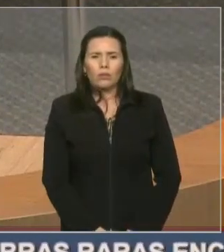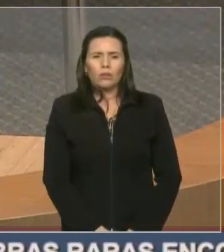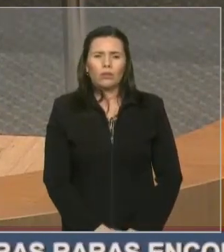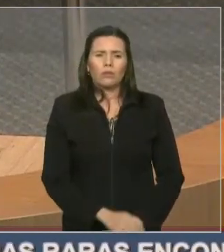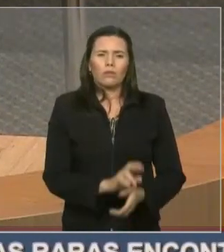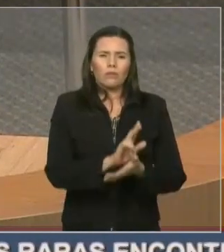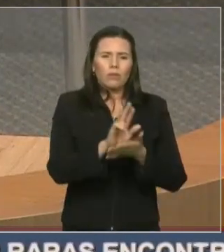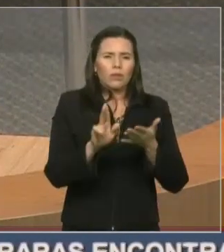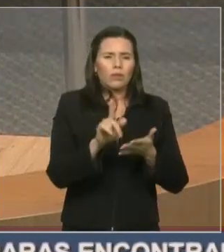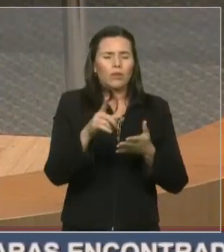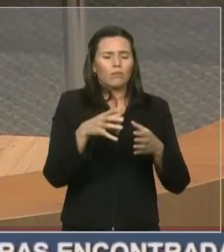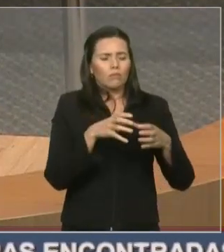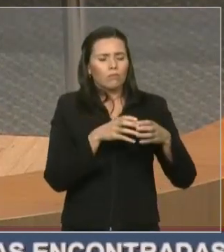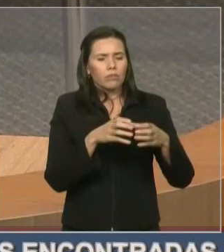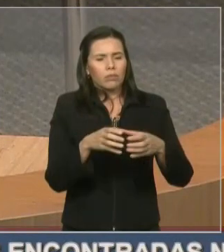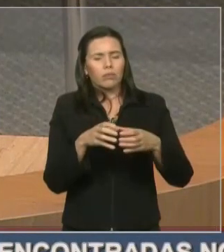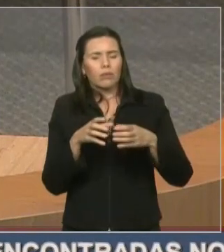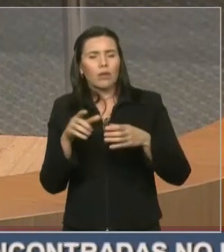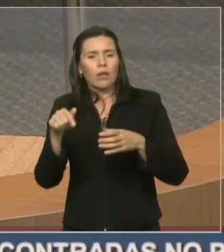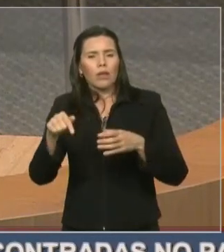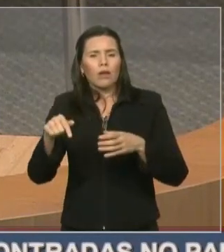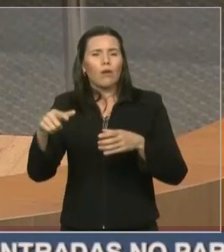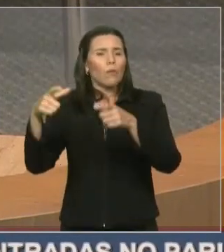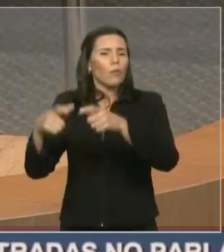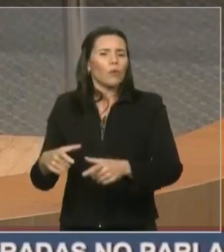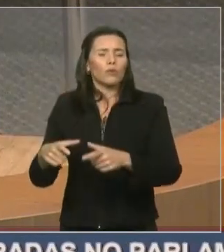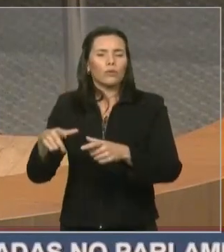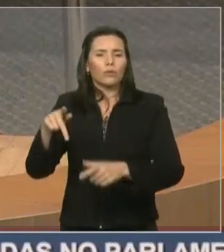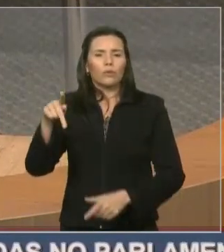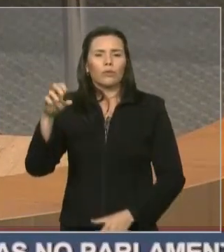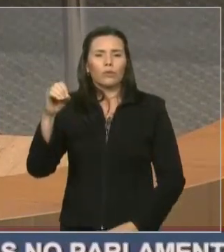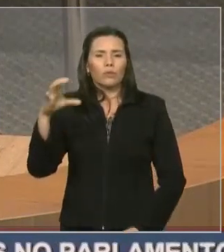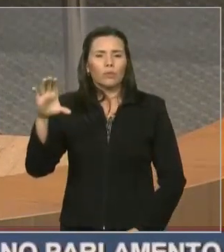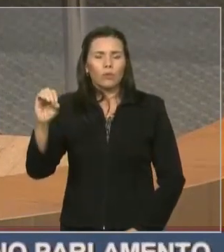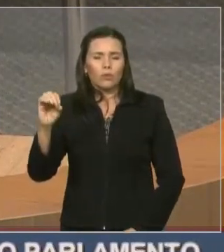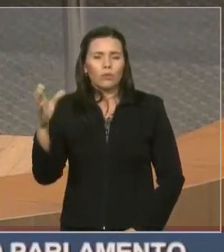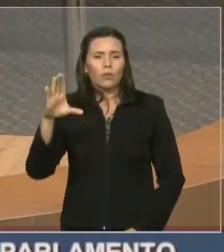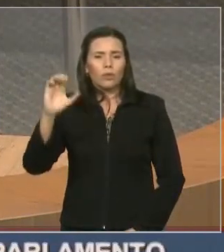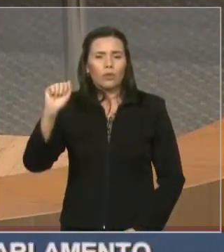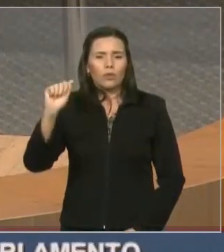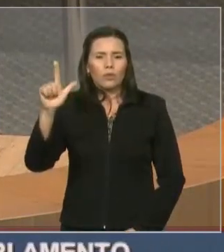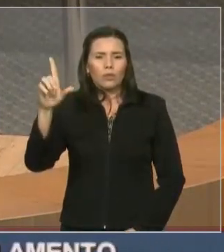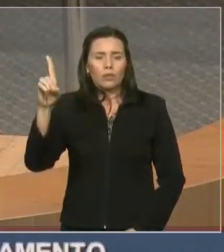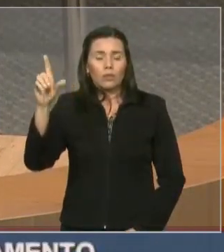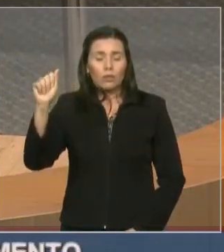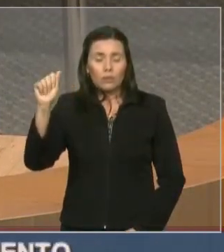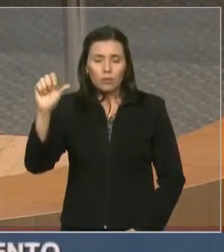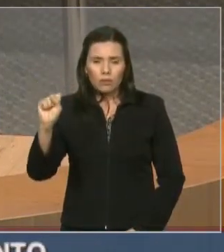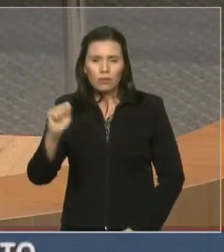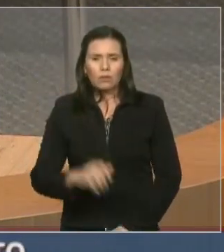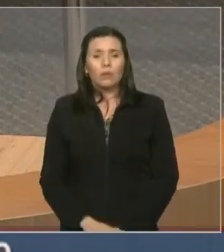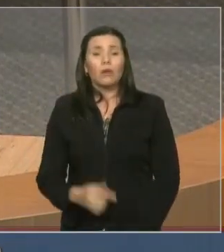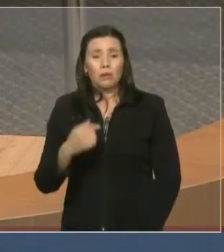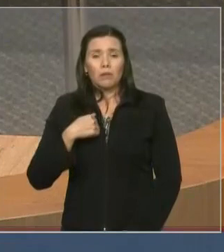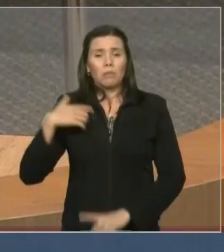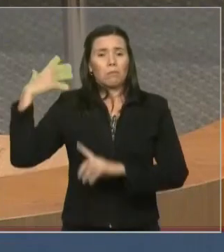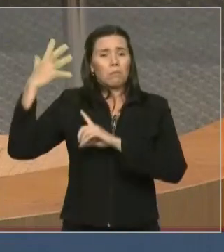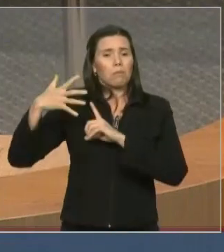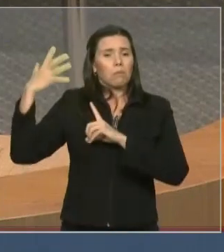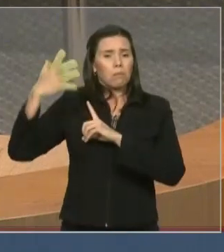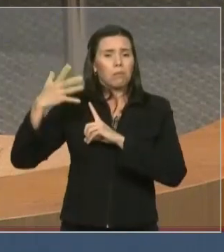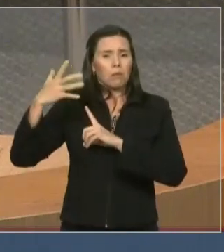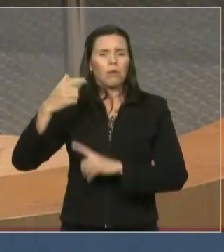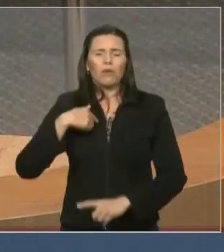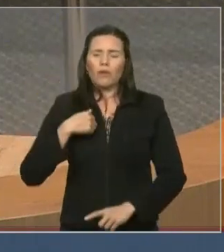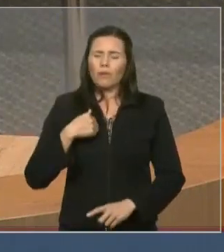fomos para Poços de Caldas. E lá, por sinal, eu fui o orador da noite. Eu comecei lá, naquele tempo eu estava todo fogoso. Minha terra